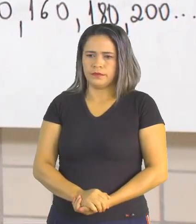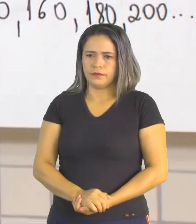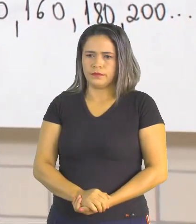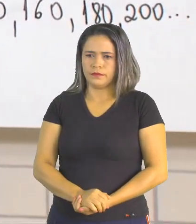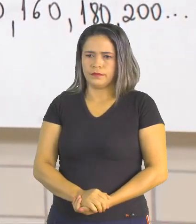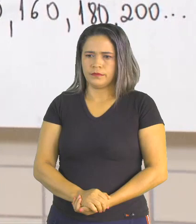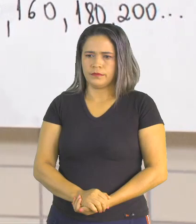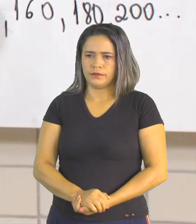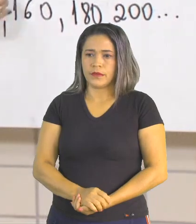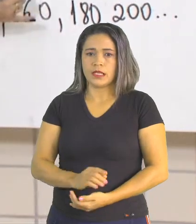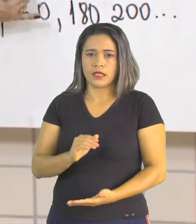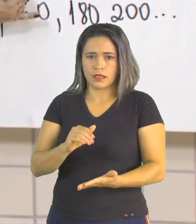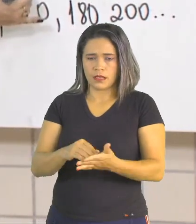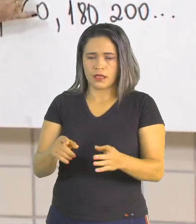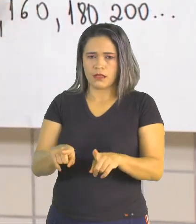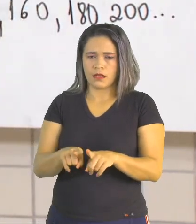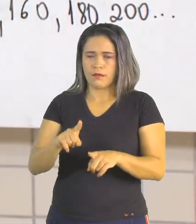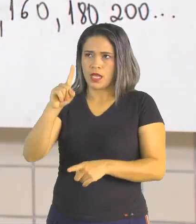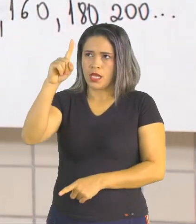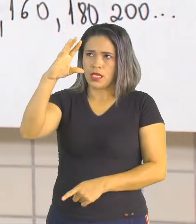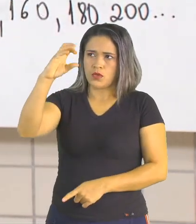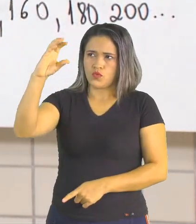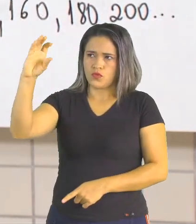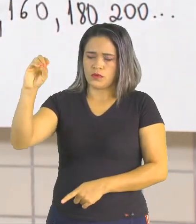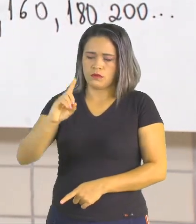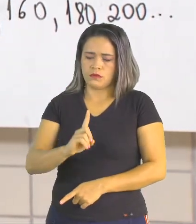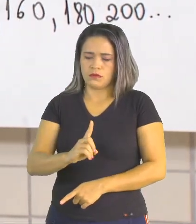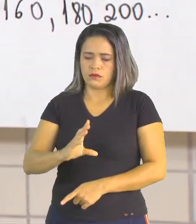E eu tenho 100.